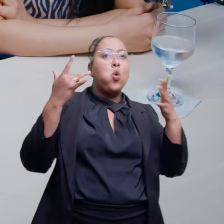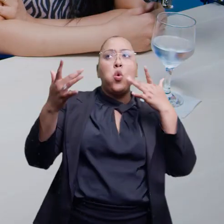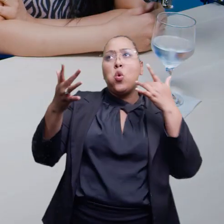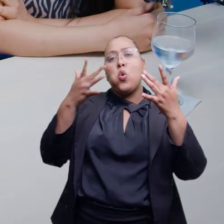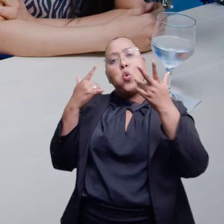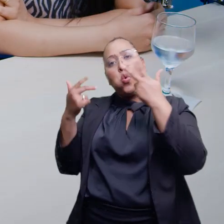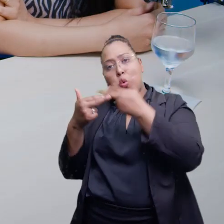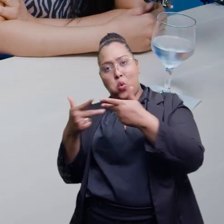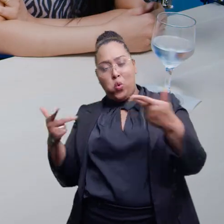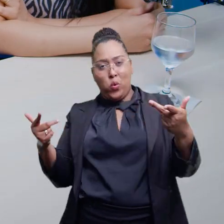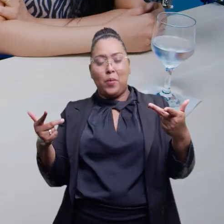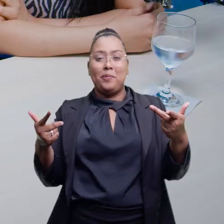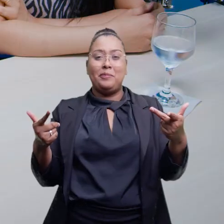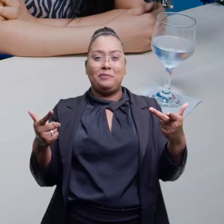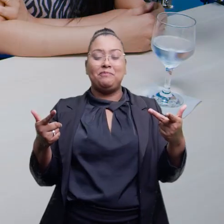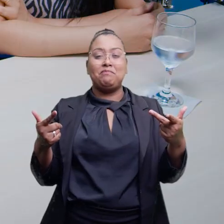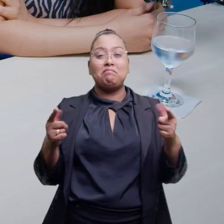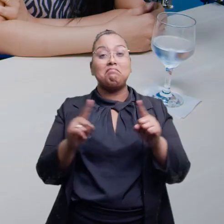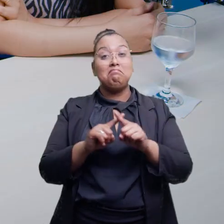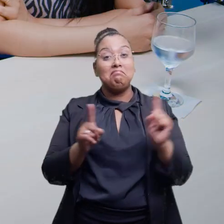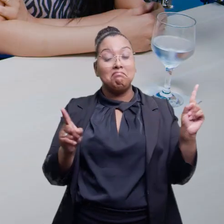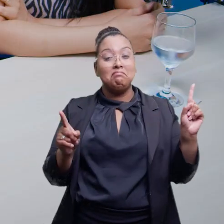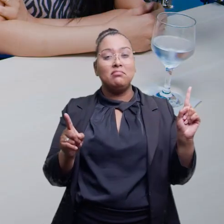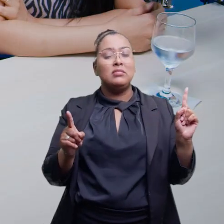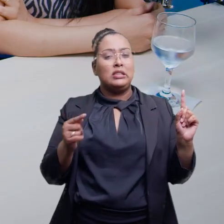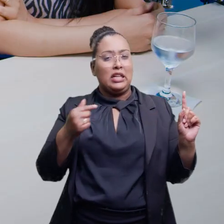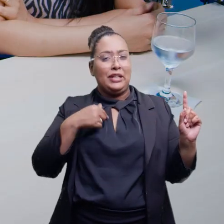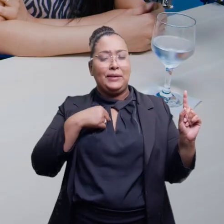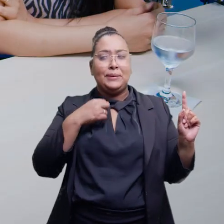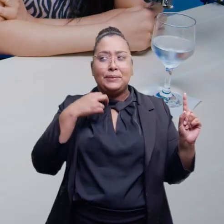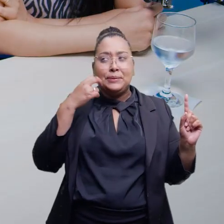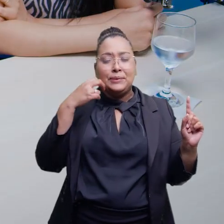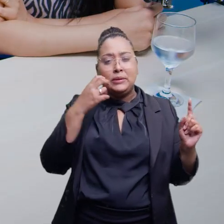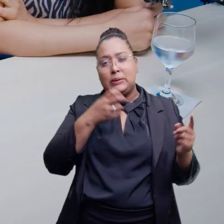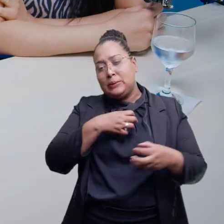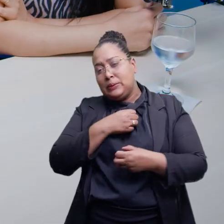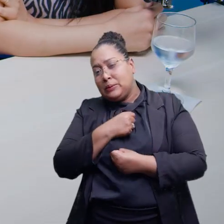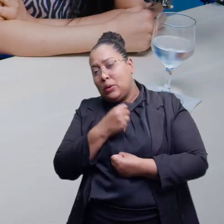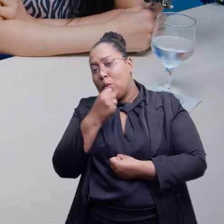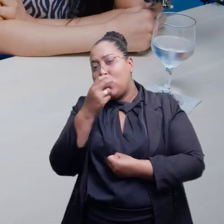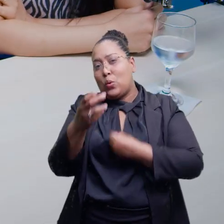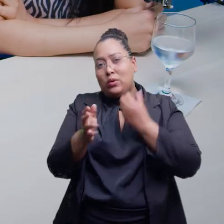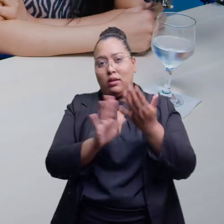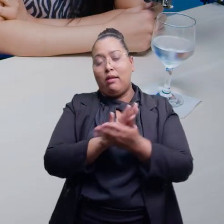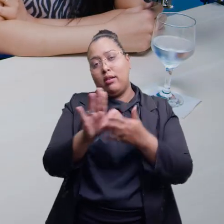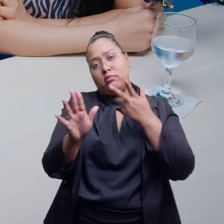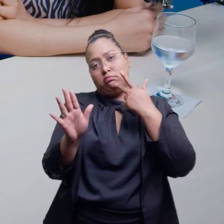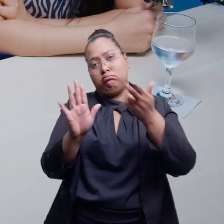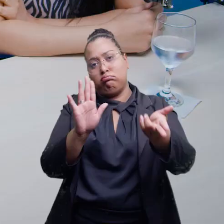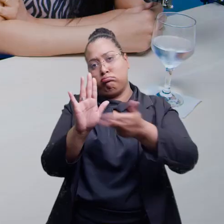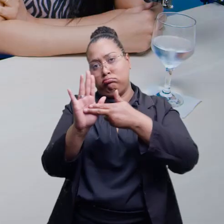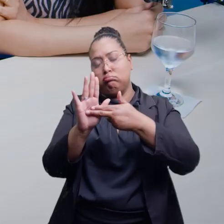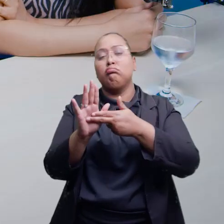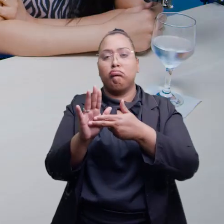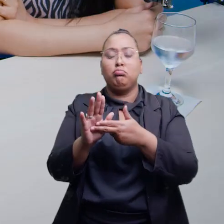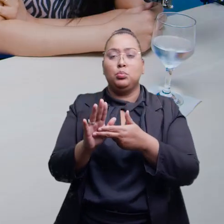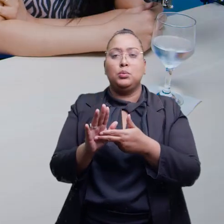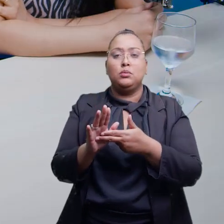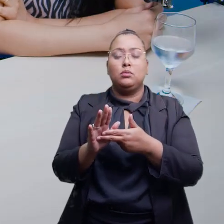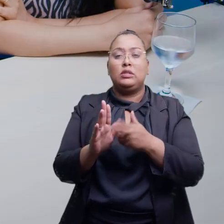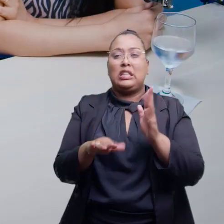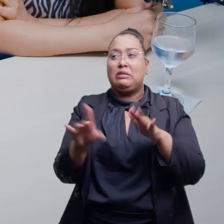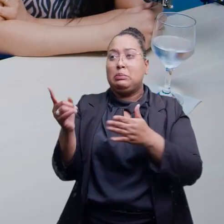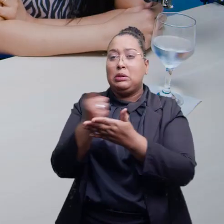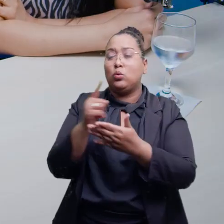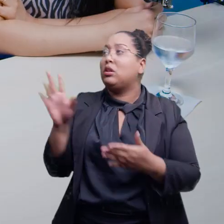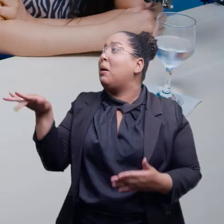bagagem. Então, acaba que era uma história que doía um pouquinho, eu não comentava com ninguém, vou admitir. Em